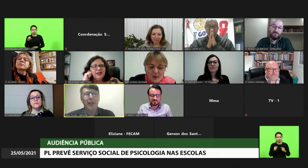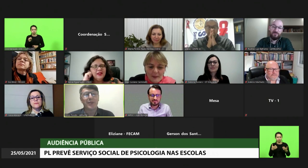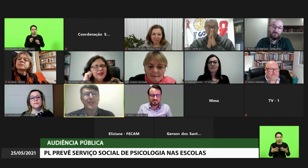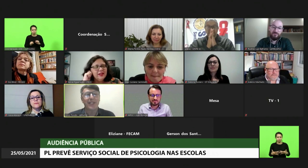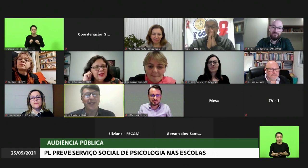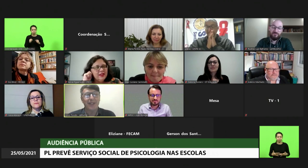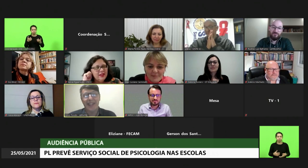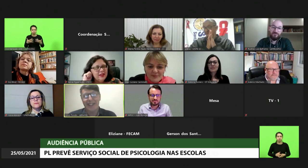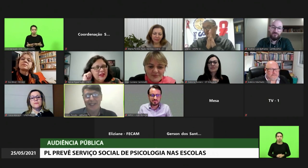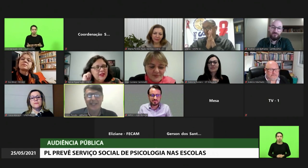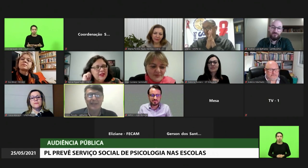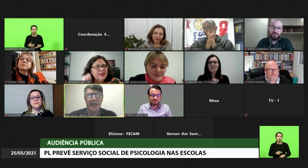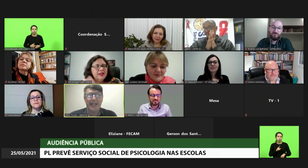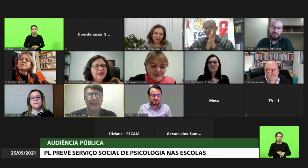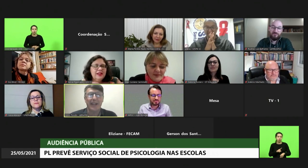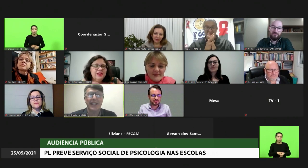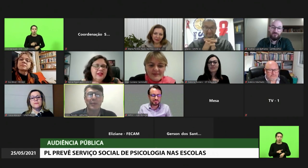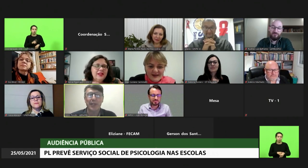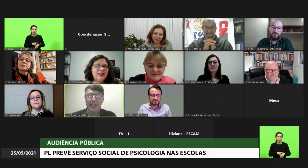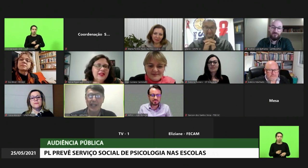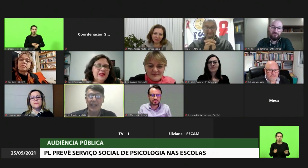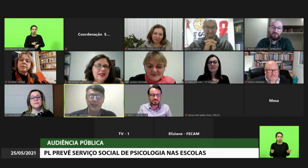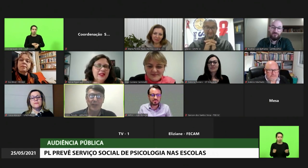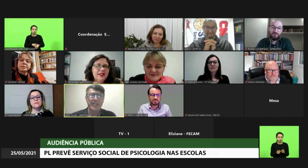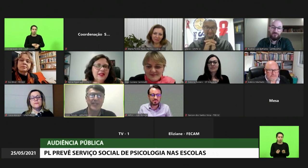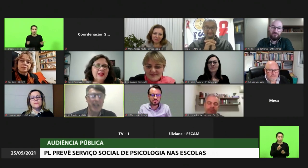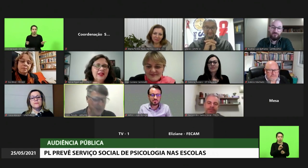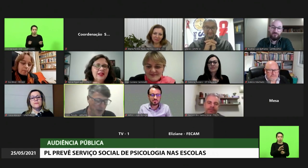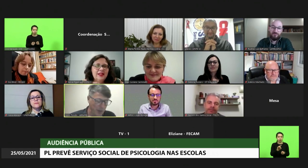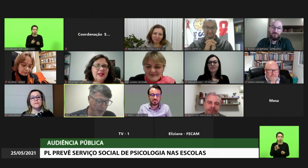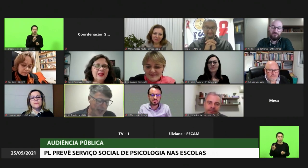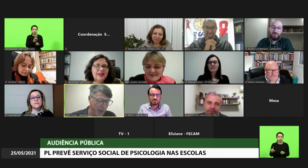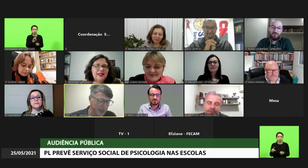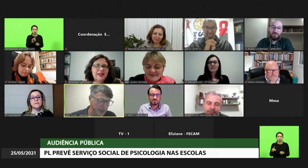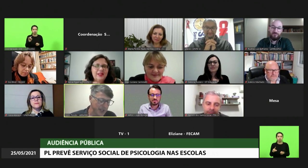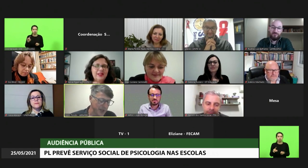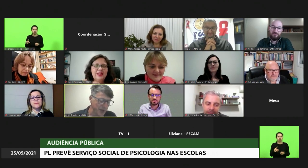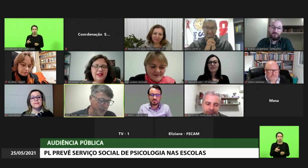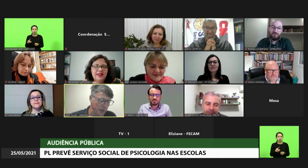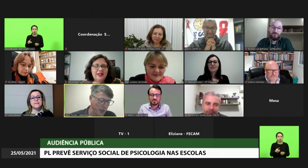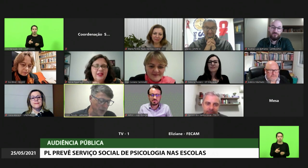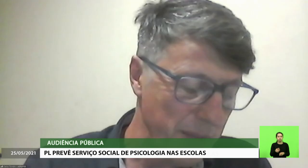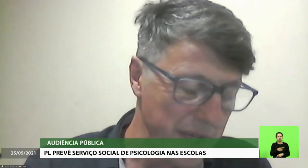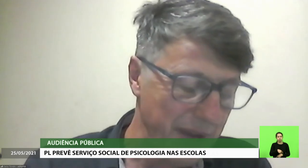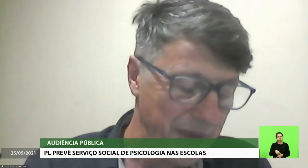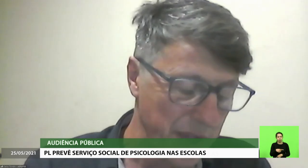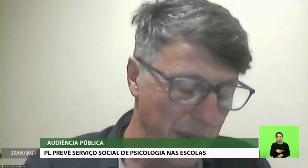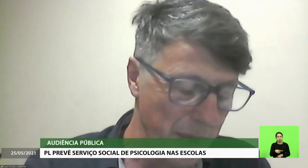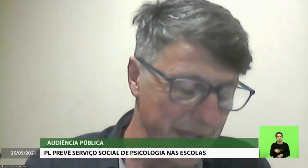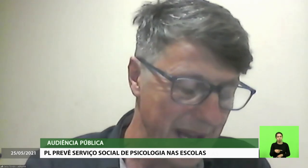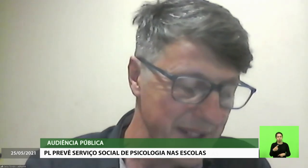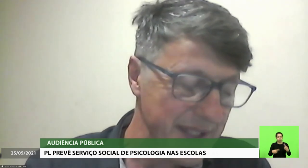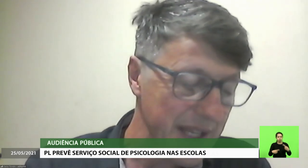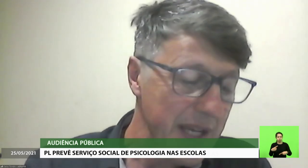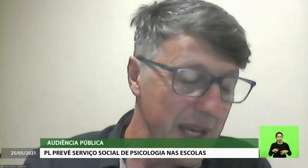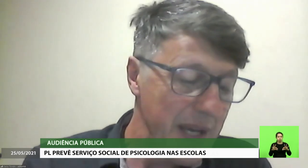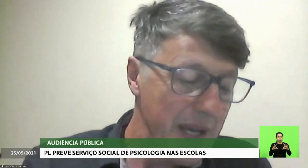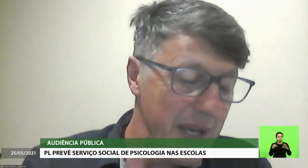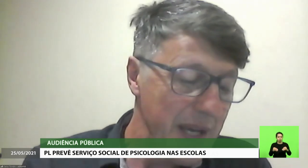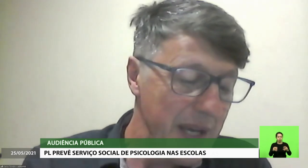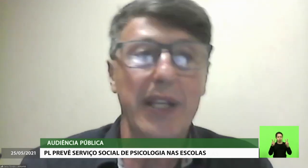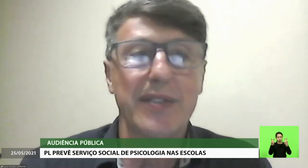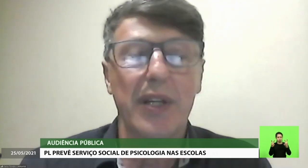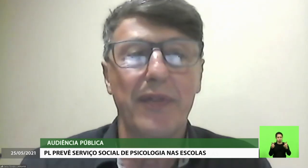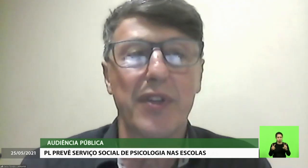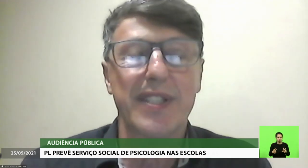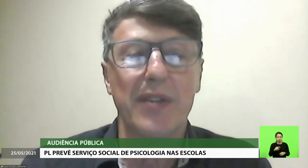o tempo foi reduzido, né, assim, para cada fala, acabou que todas as falas se complementaram, muitas das questões que eu não consegui abordar foram abordadas, né?